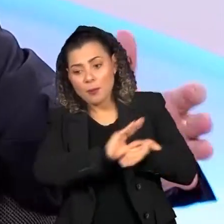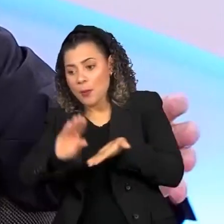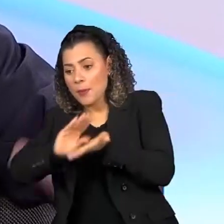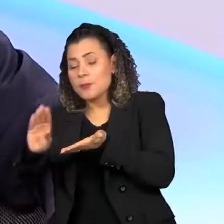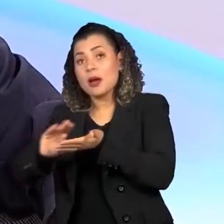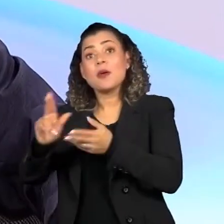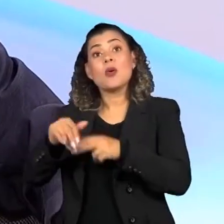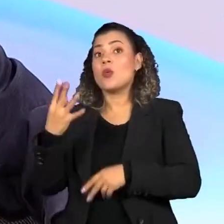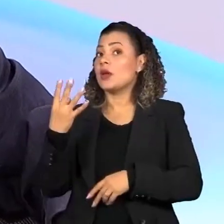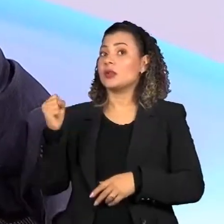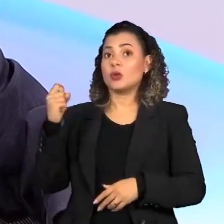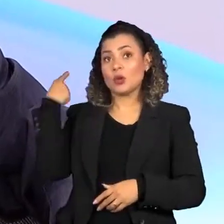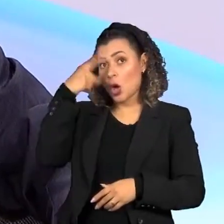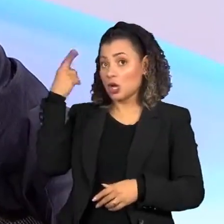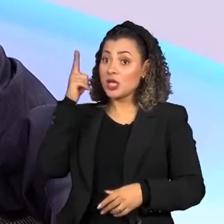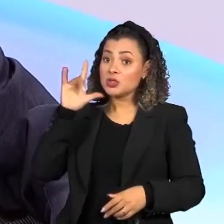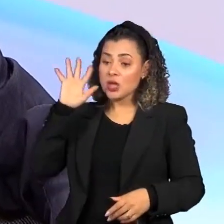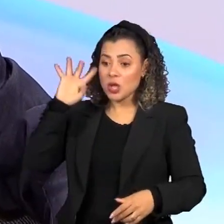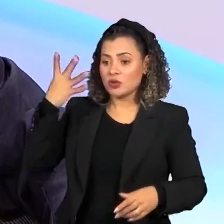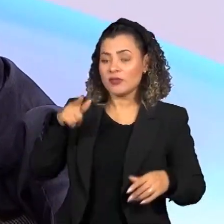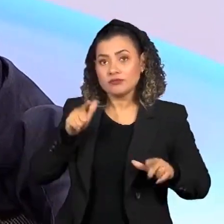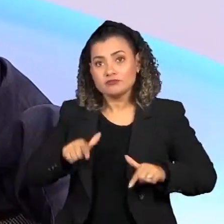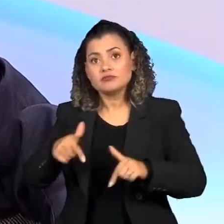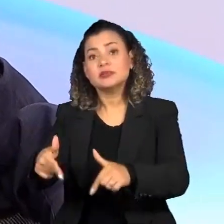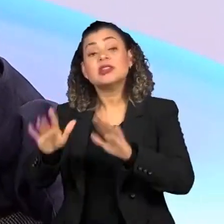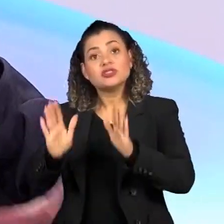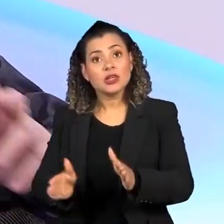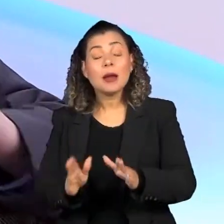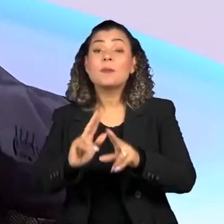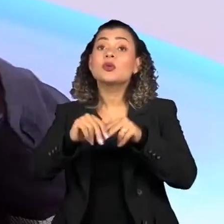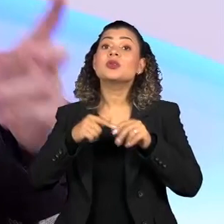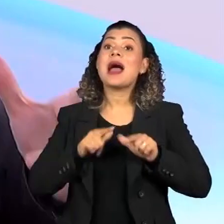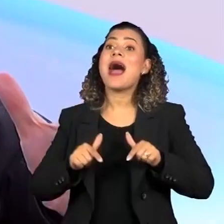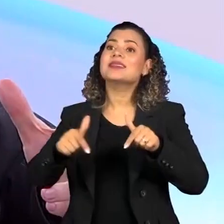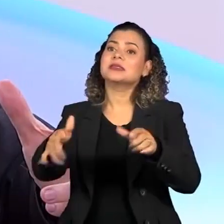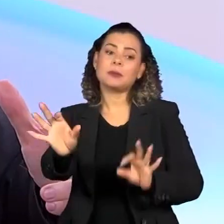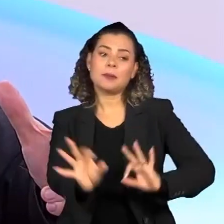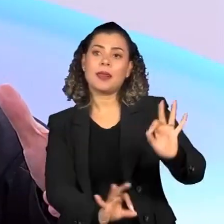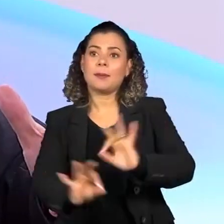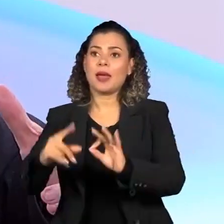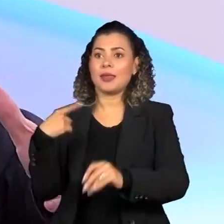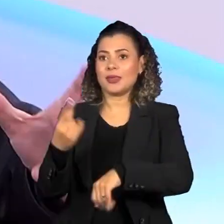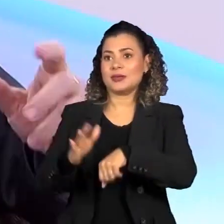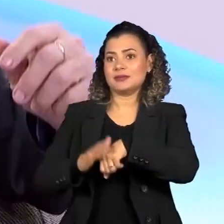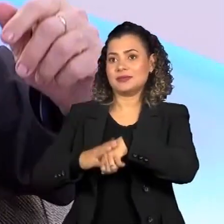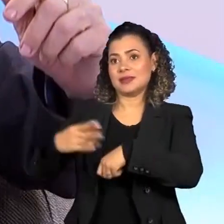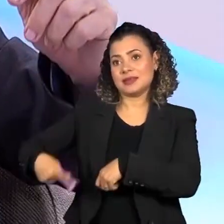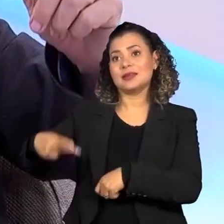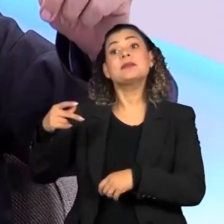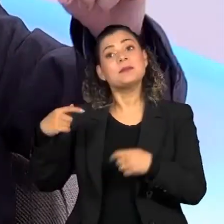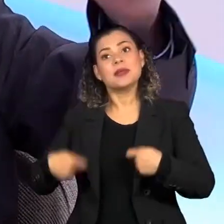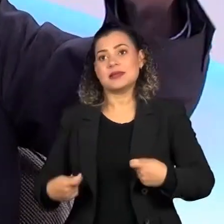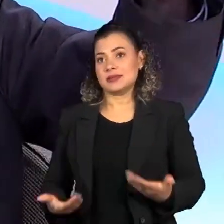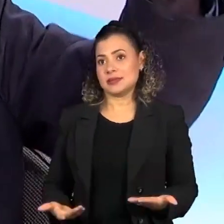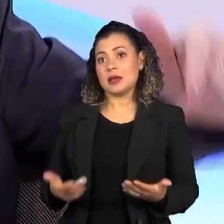em 48 Horas resolveu então é esse tipo de preparo que nós precisamos ter